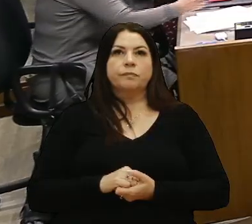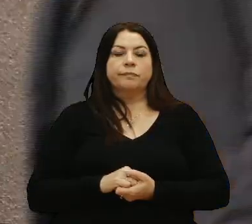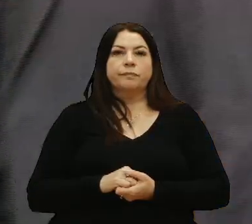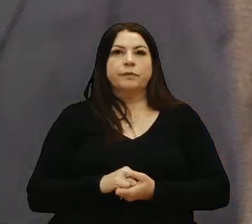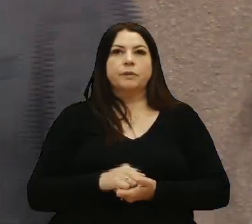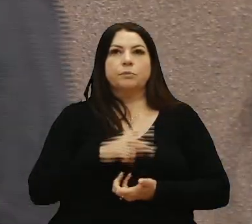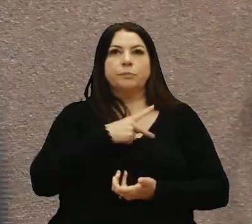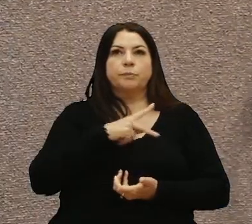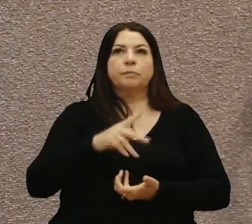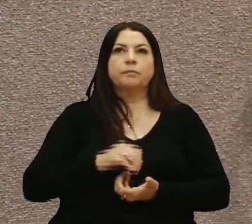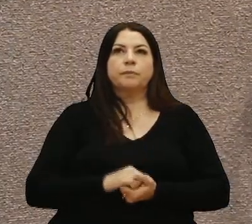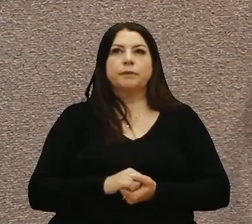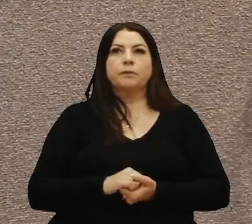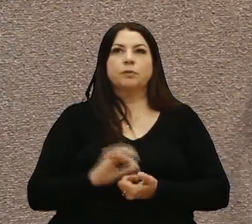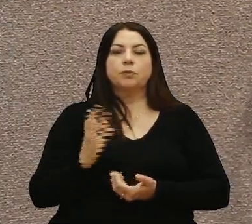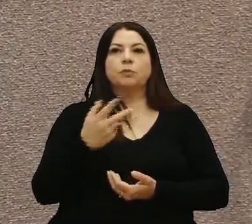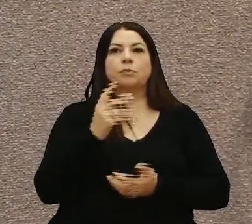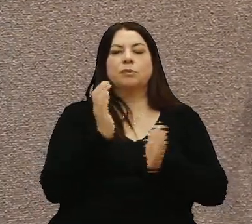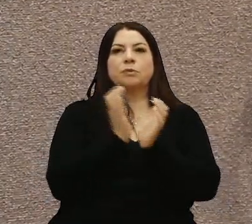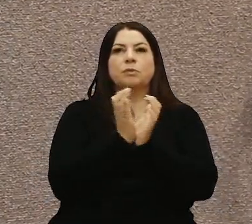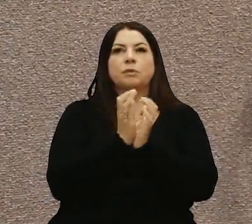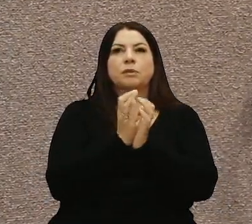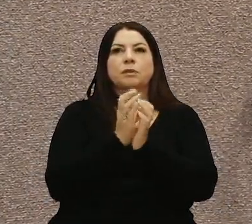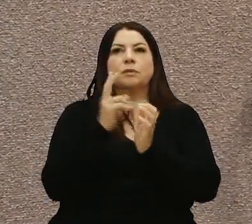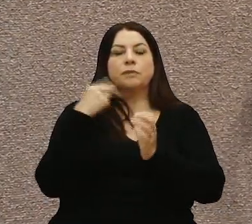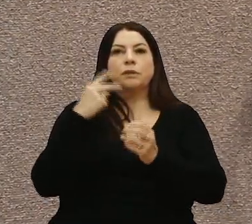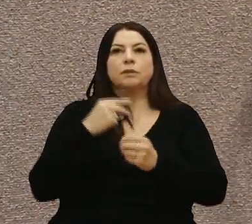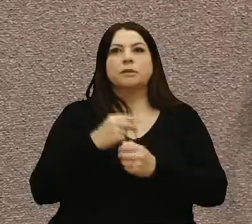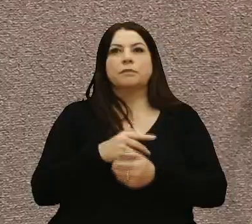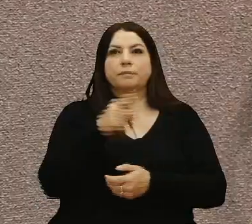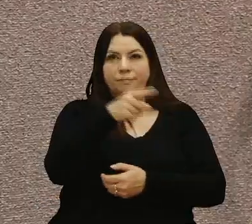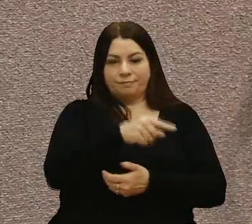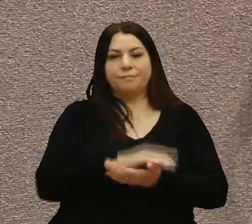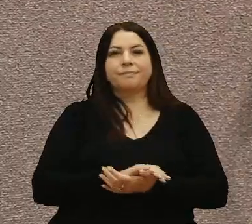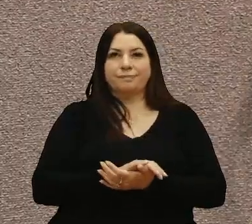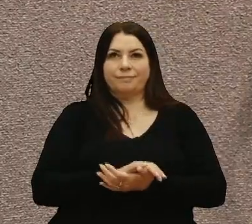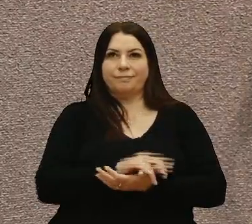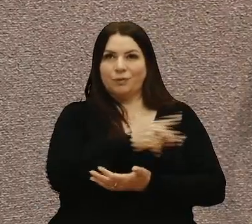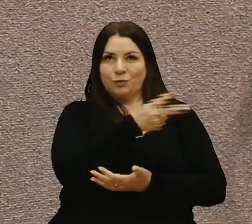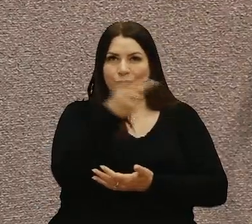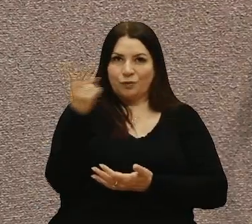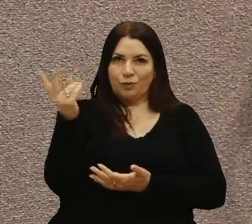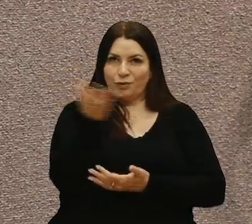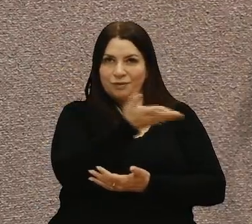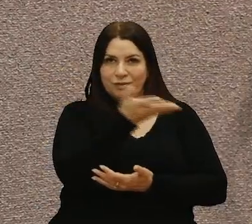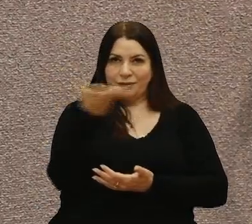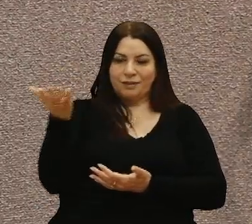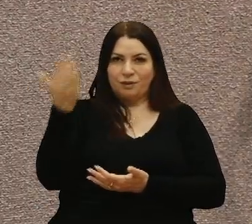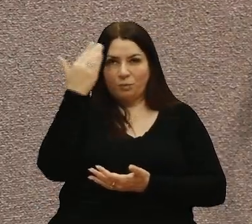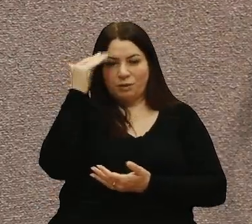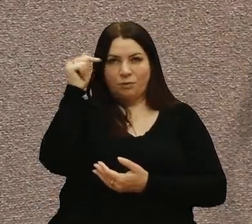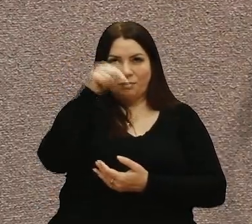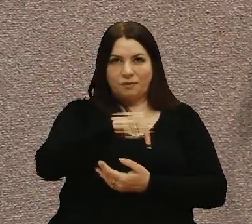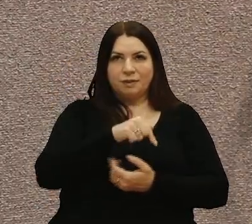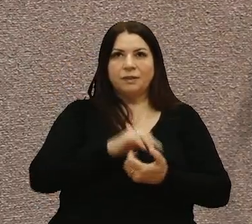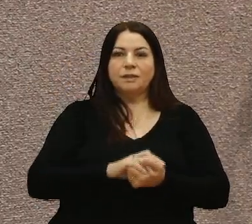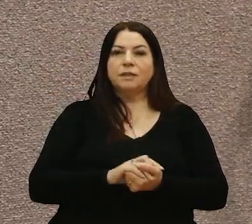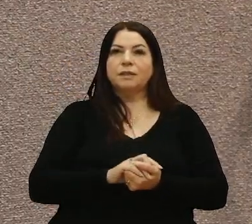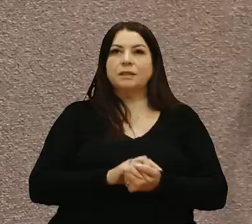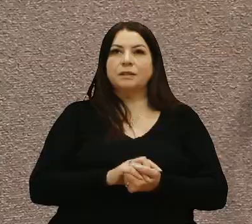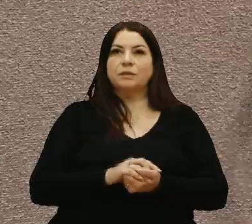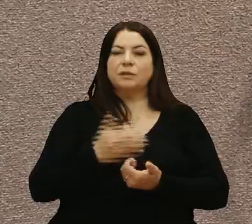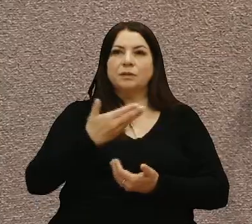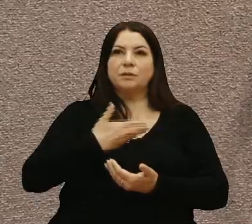Senhor presidente, caros colegas parlamentares, pai Nado, pai Nando, obrigado por terem vindo. A sua amizade